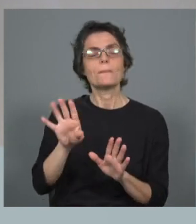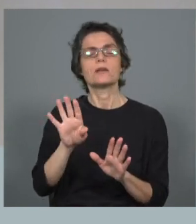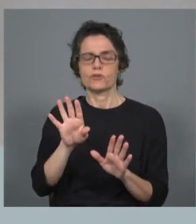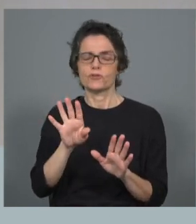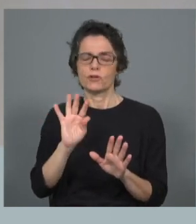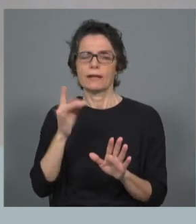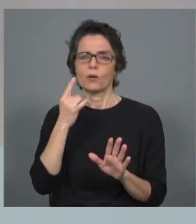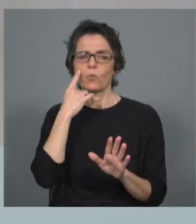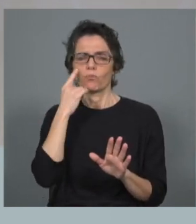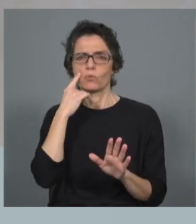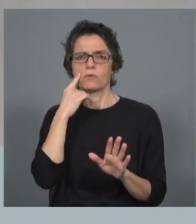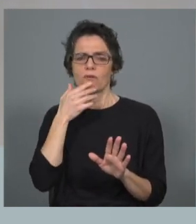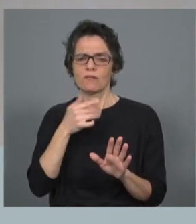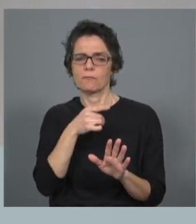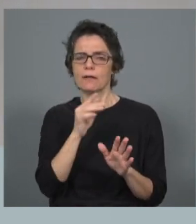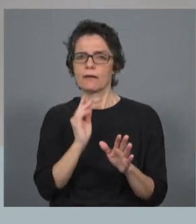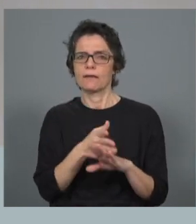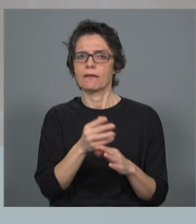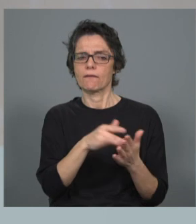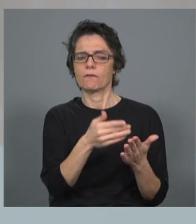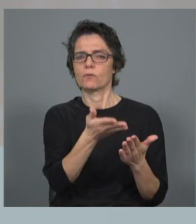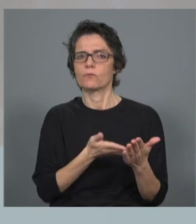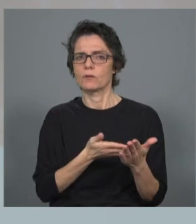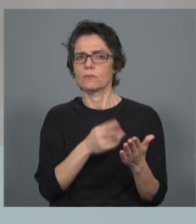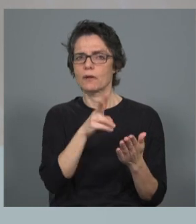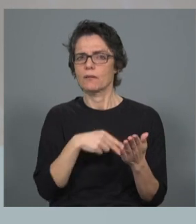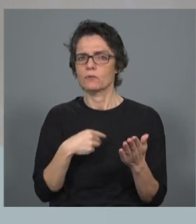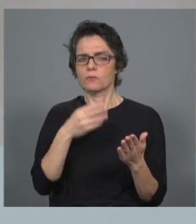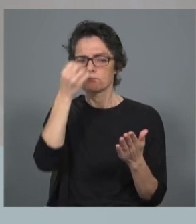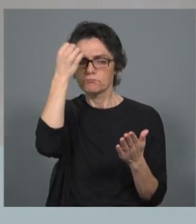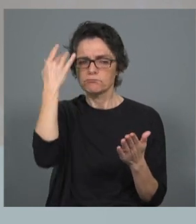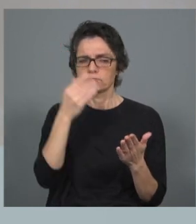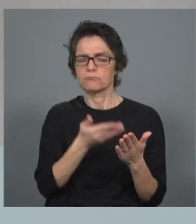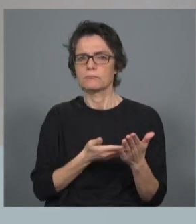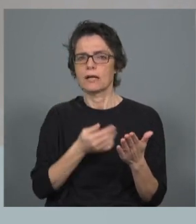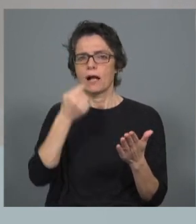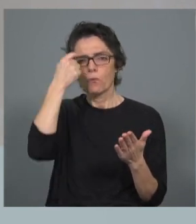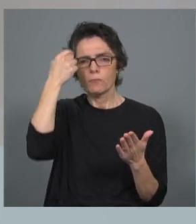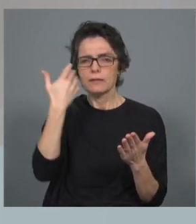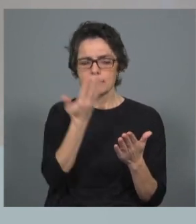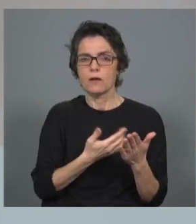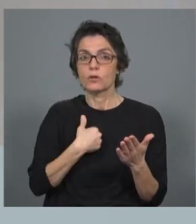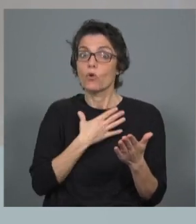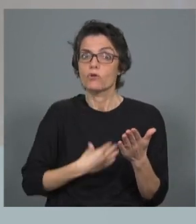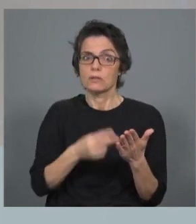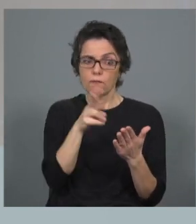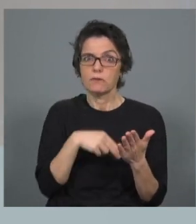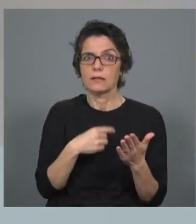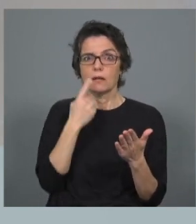literatura, ou a graça que eu tive ao longo do tempo, ter sempre gostado de ler,